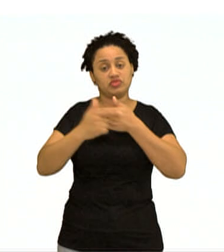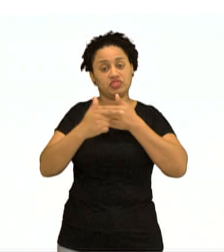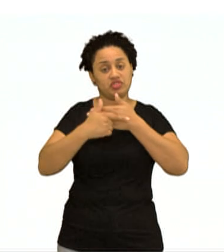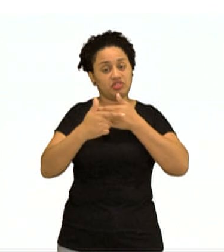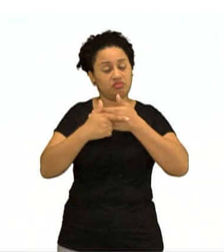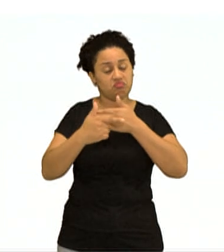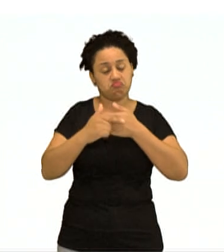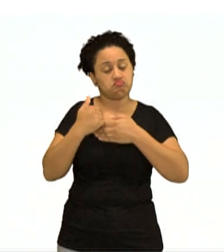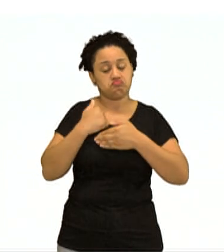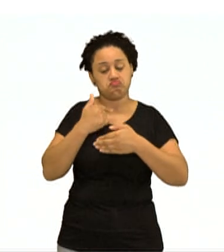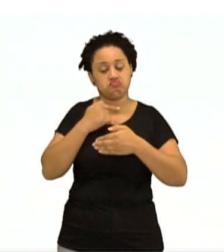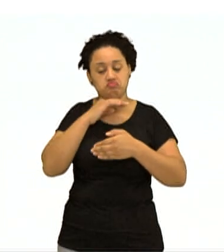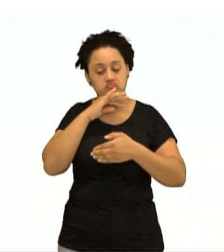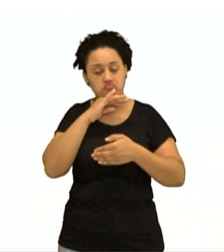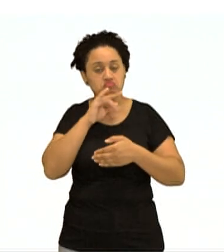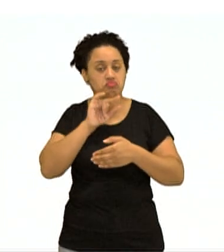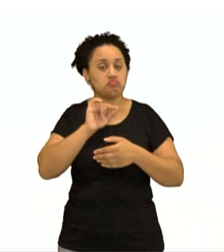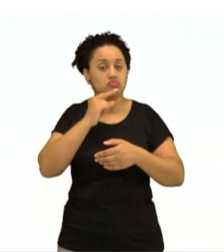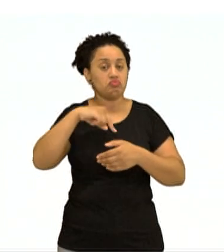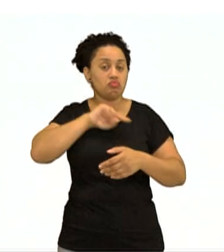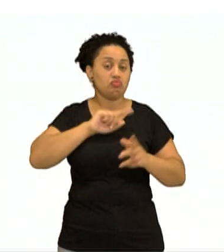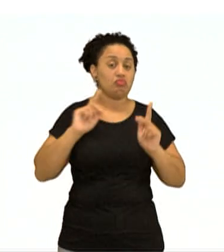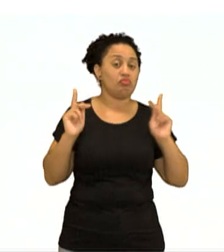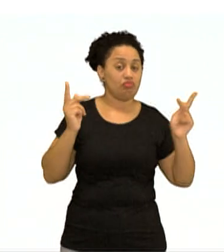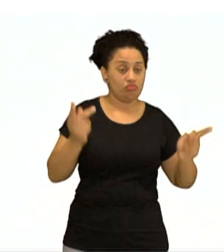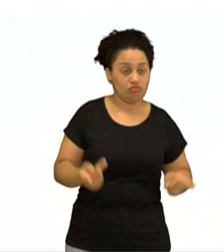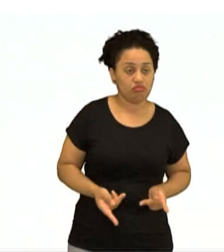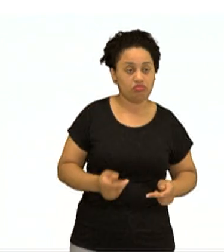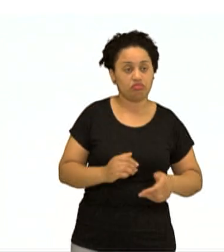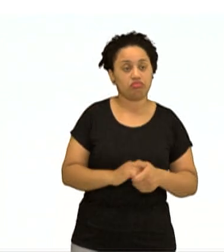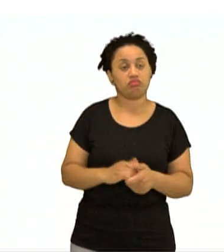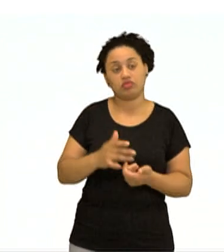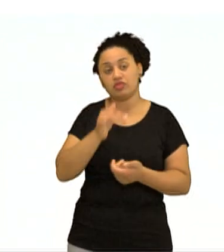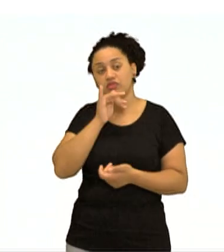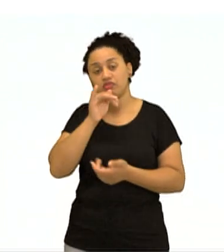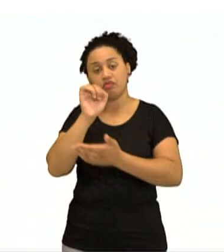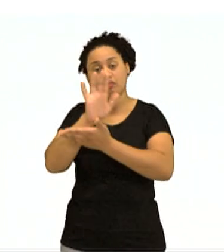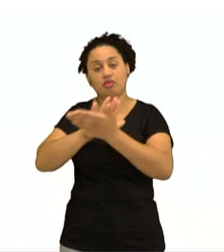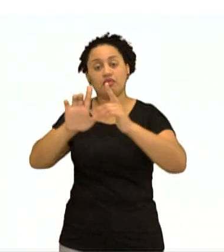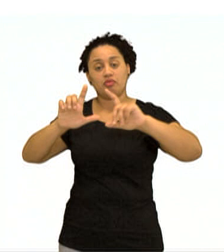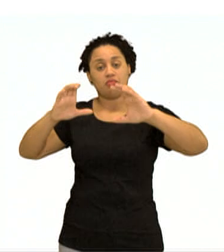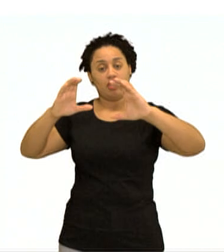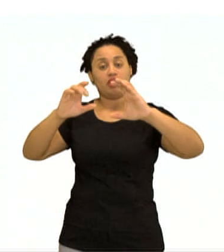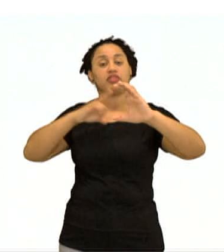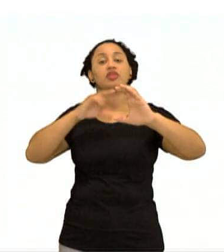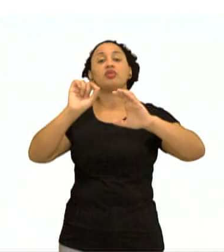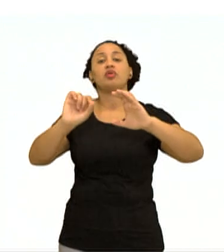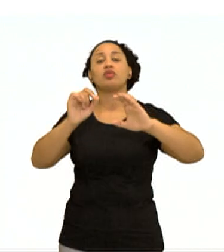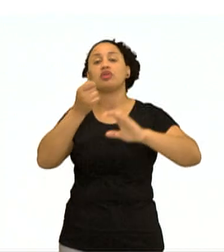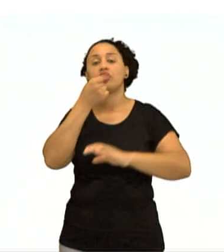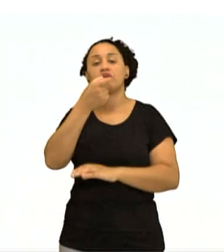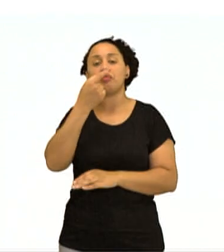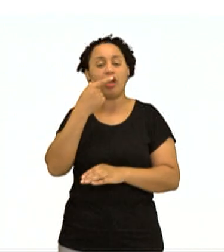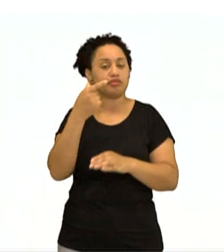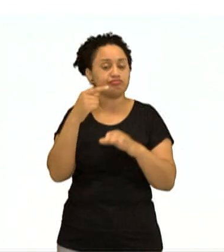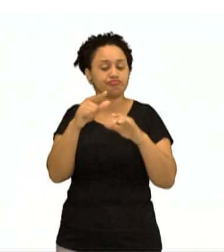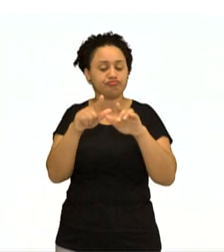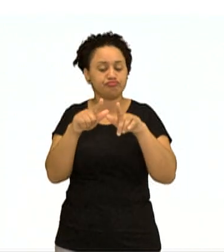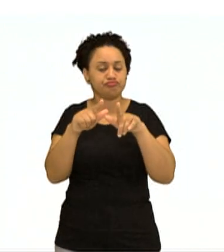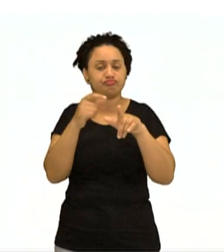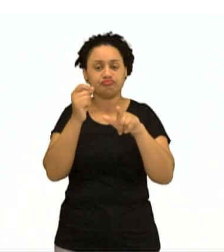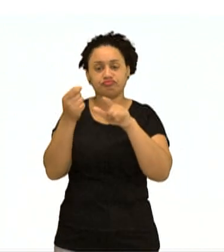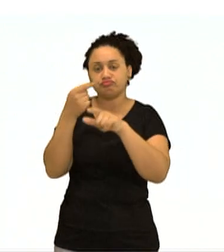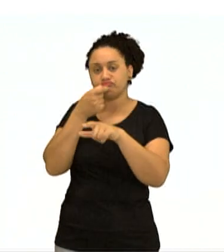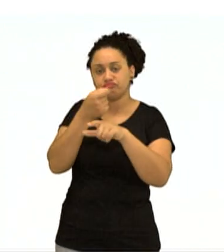não prejudique nós seres humanos. Então aqui, por exemplo, nós temos na imagem remédios, nas suas cartelinhas.